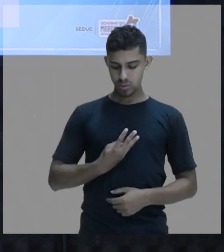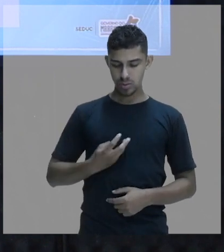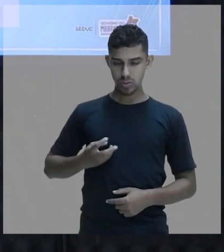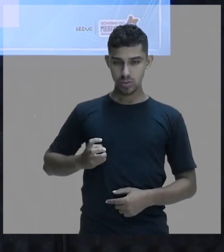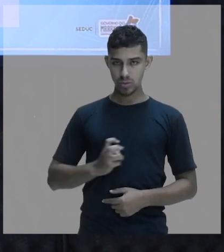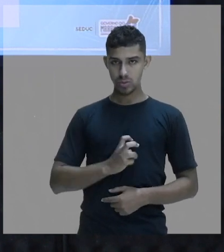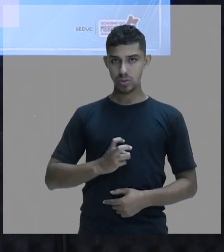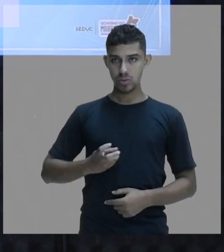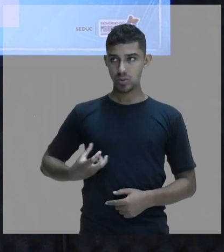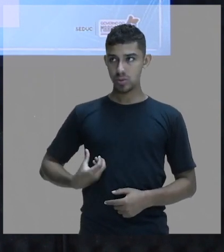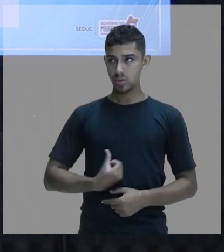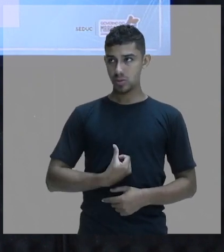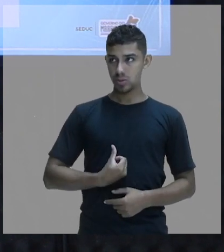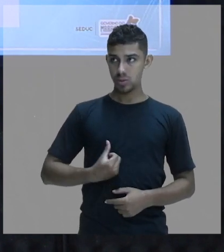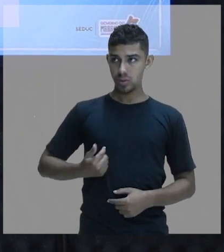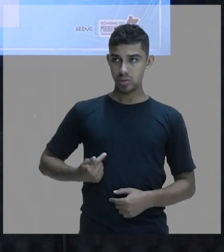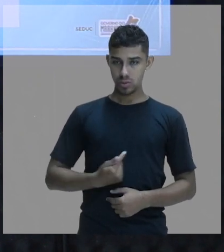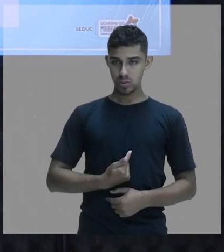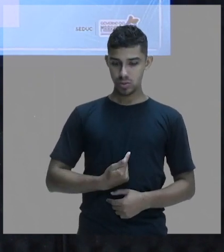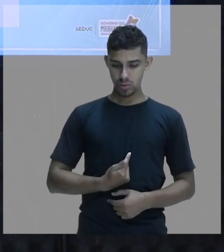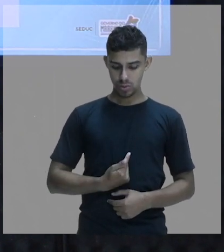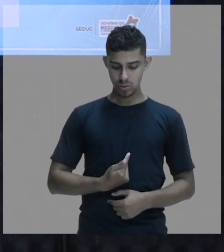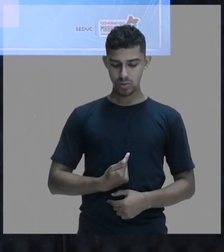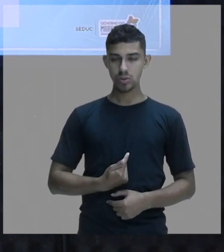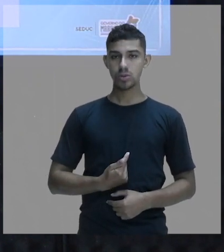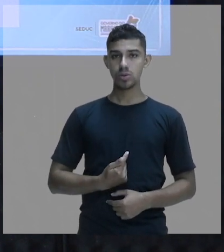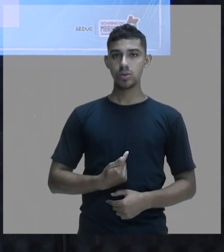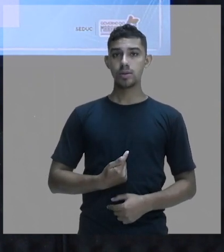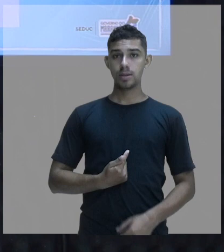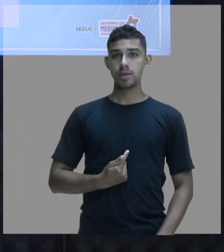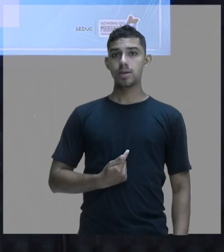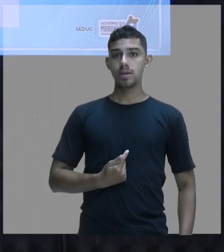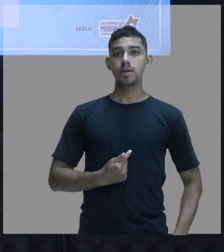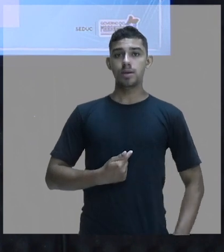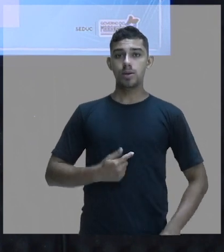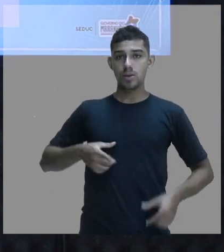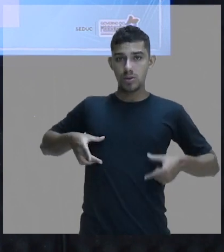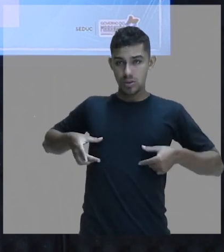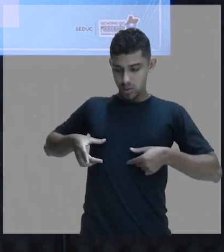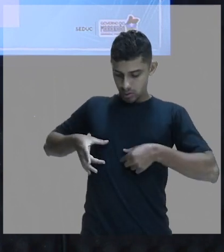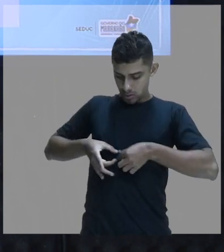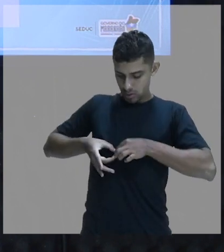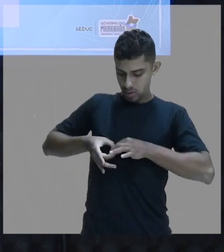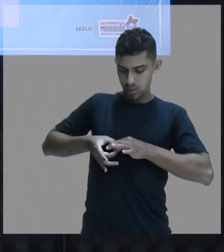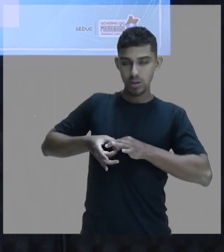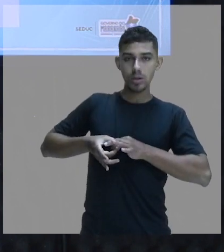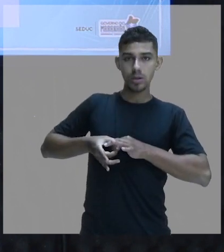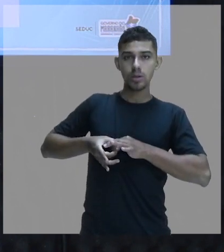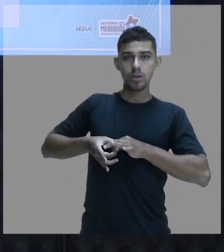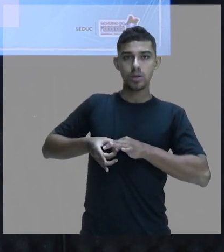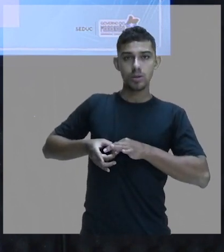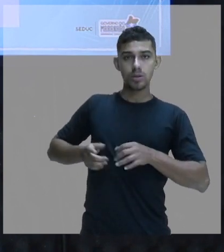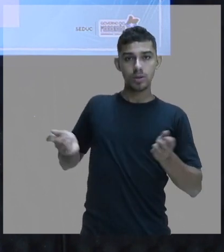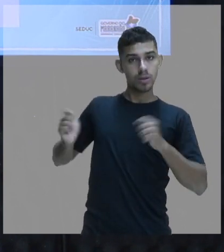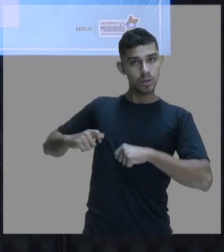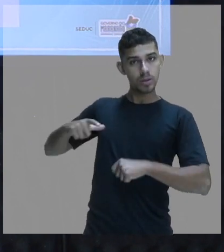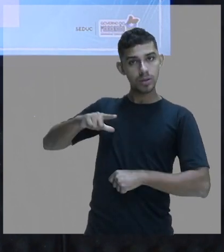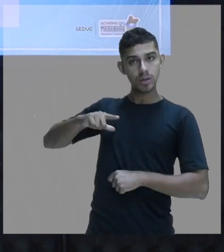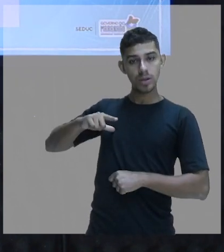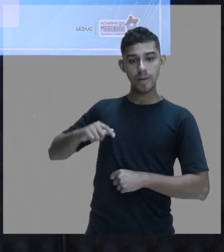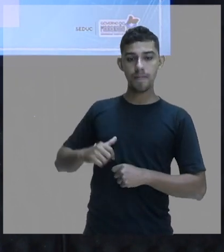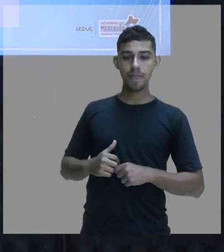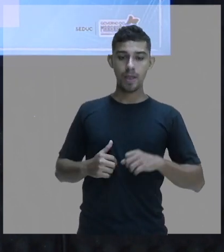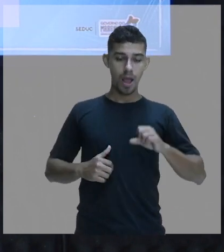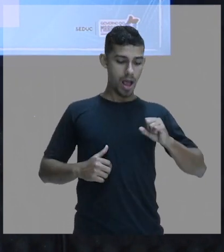5, 6, 7. Percebam que tem uma ligação direta ao externo. Daí nós temos a